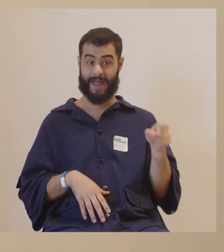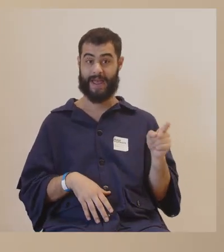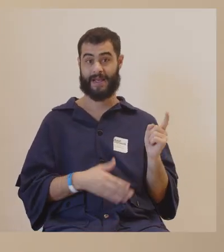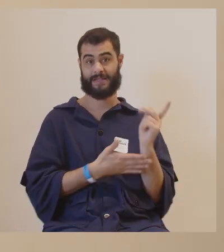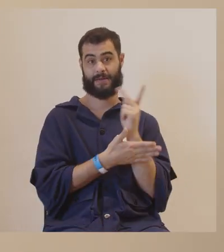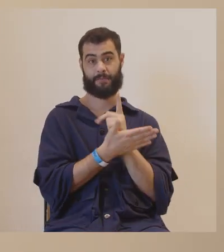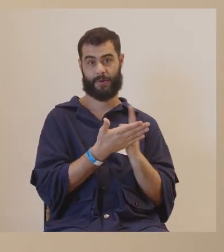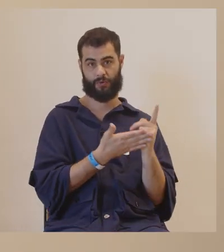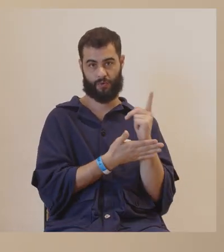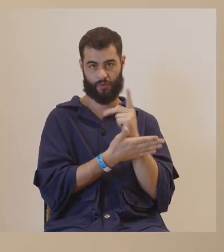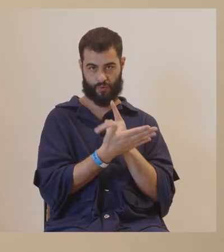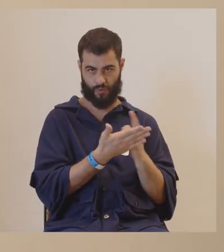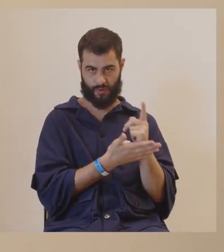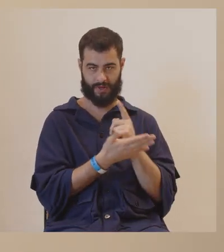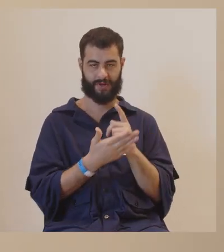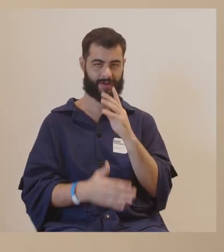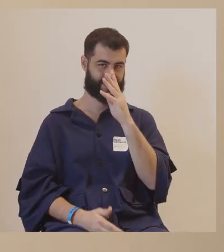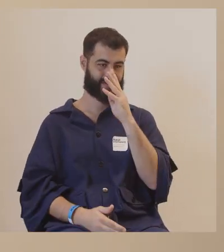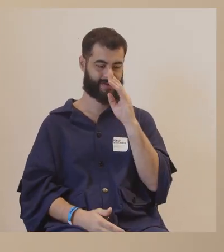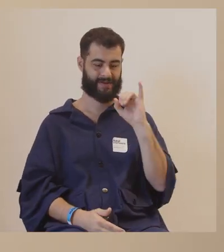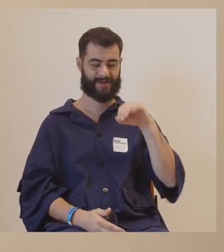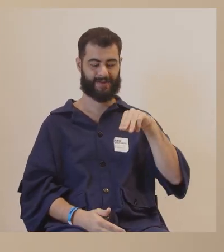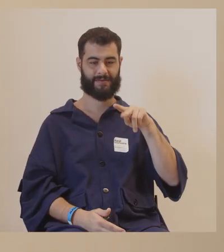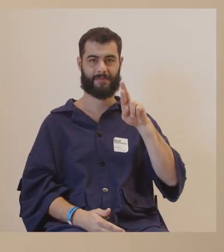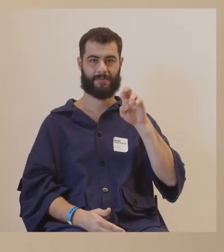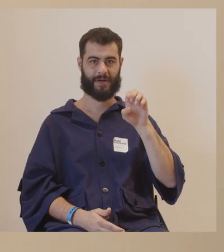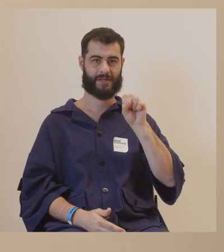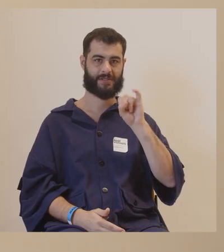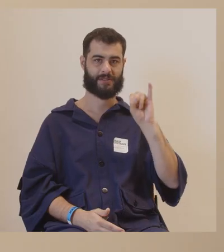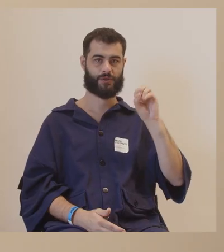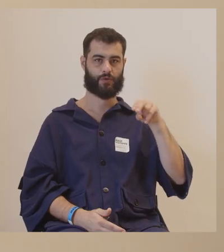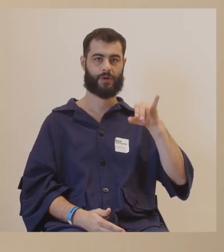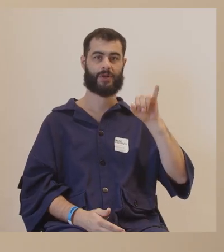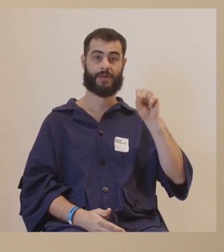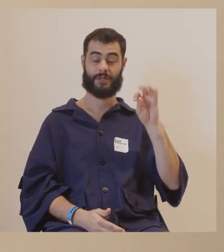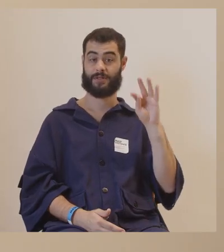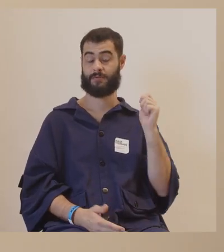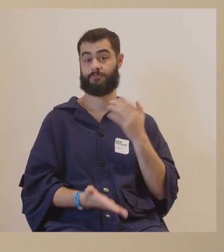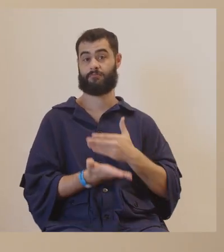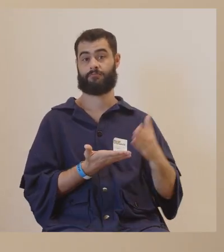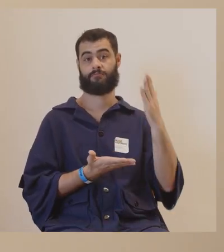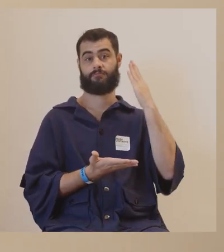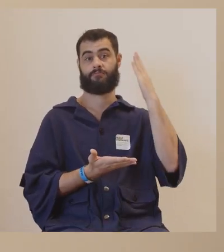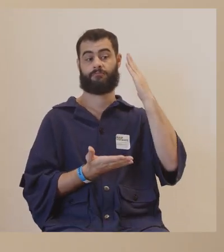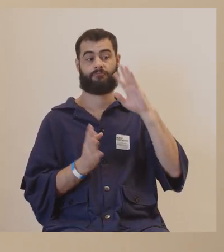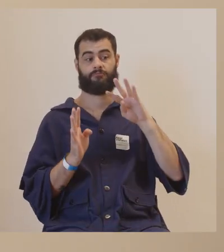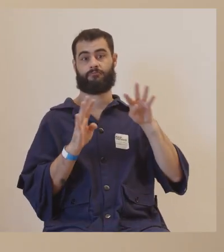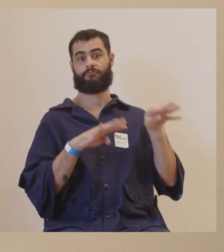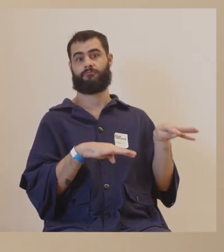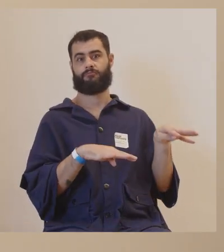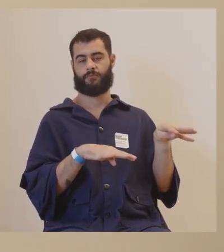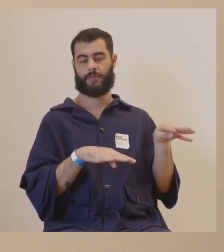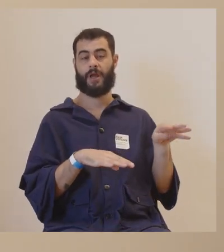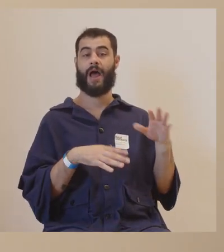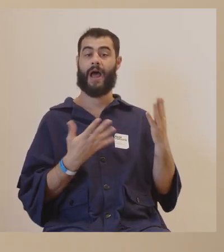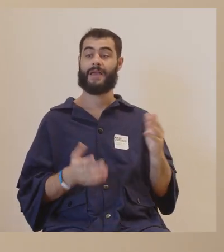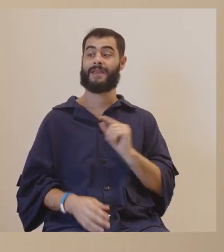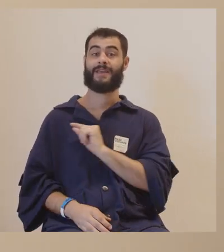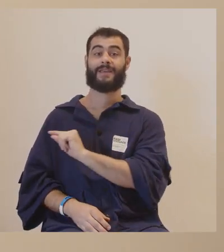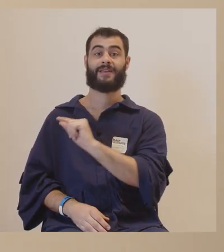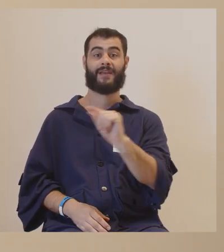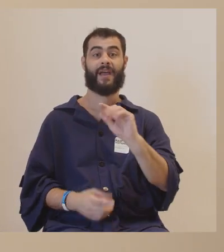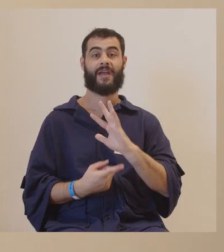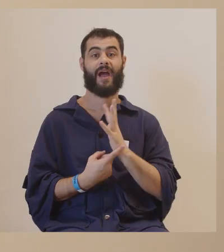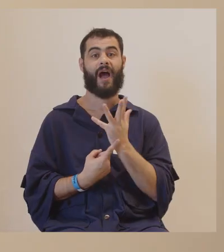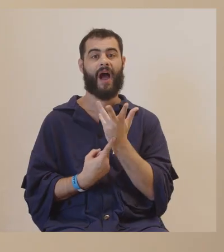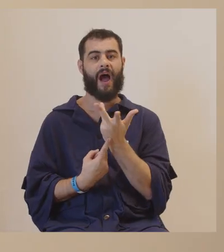historiografia internacional, e a gente começa a entender que os historiadores da arte estão identificando, né,